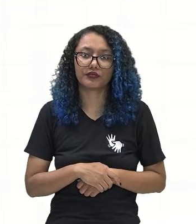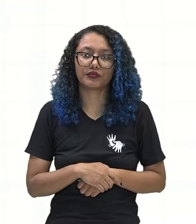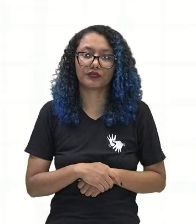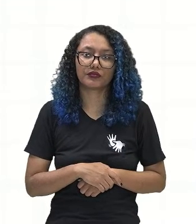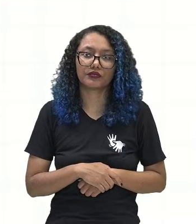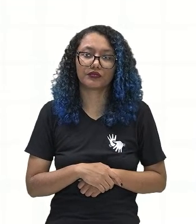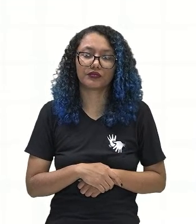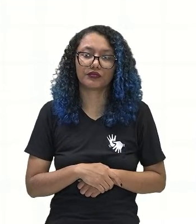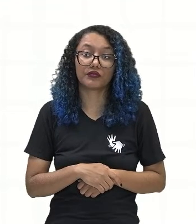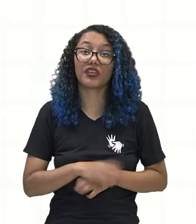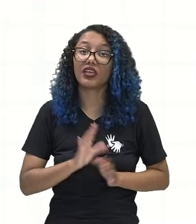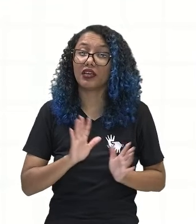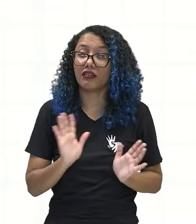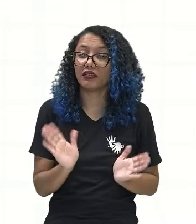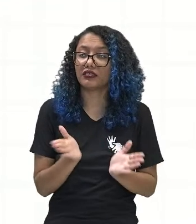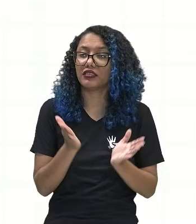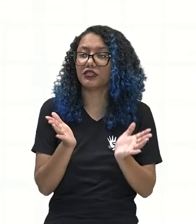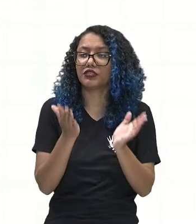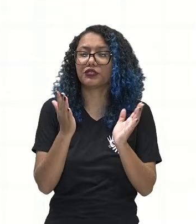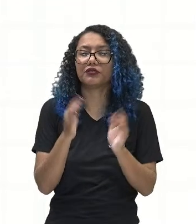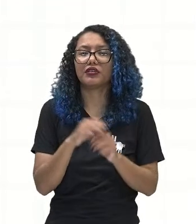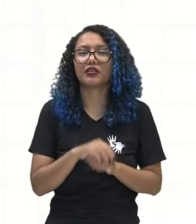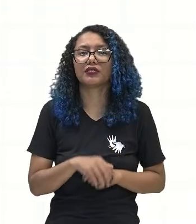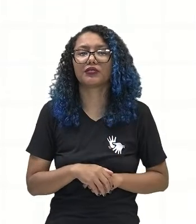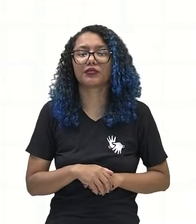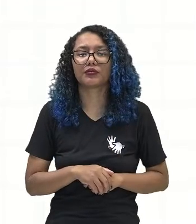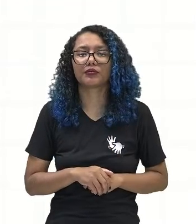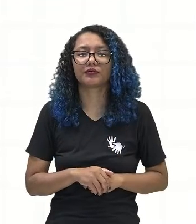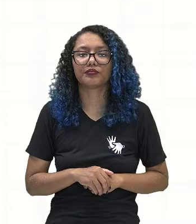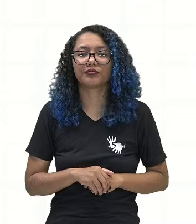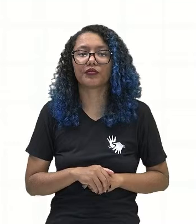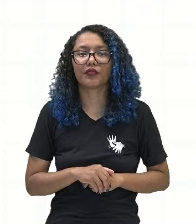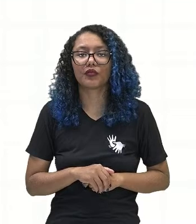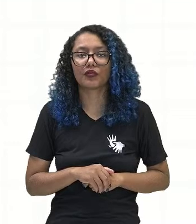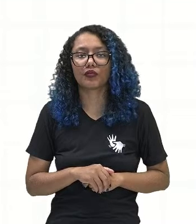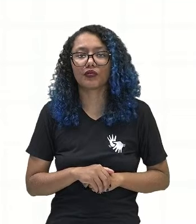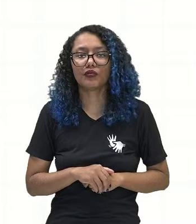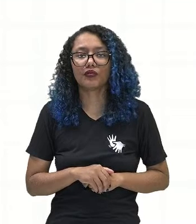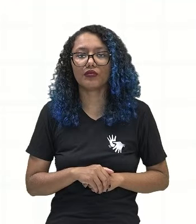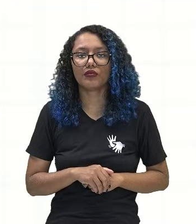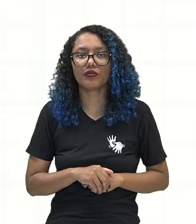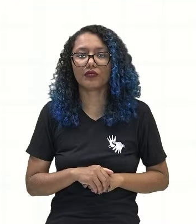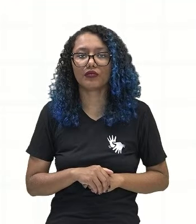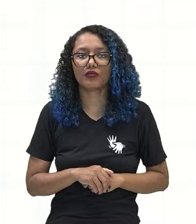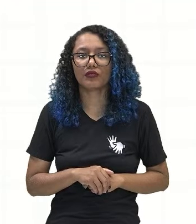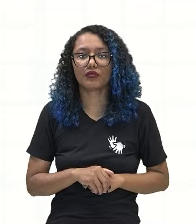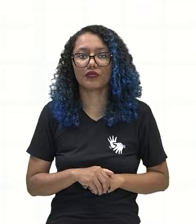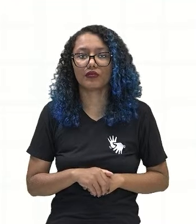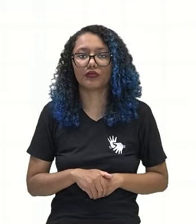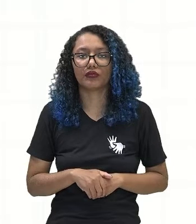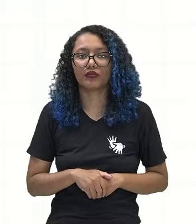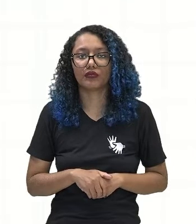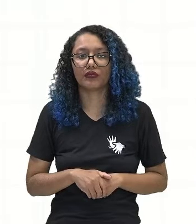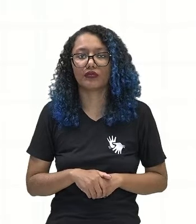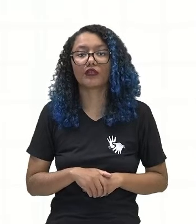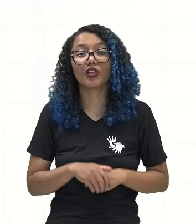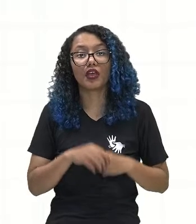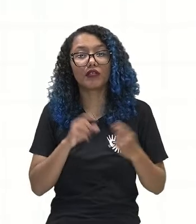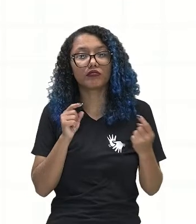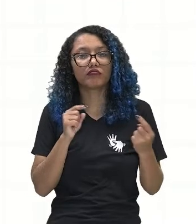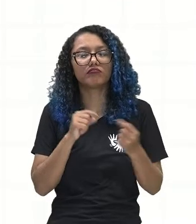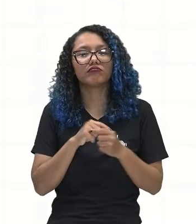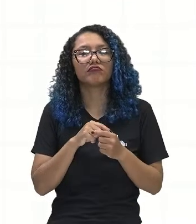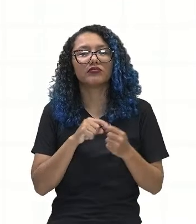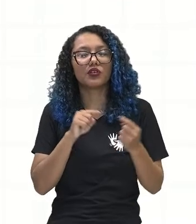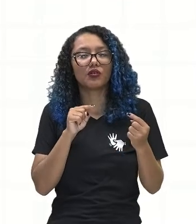encaminhando, motivando-a a agir conforme o desejo, o intento, né, programado pela propaganda, né, conduz